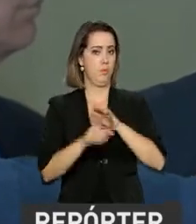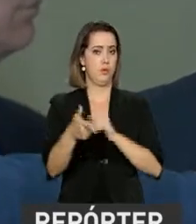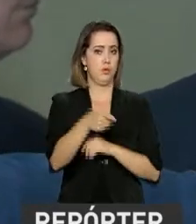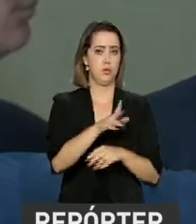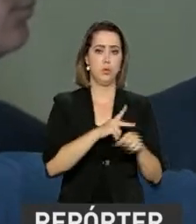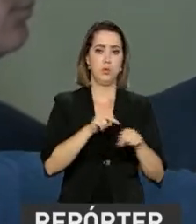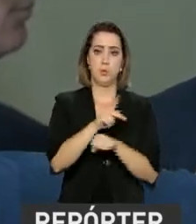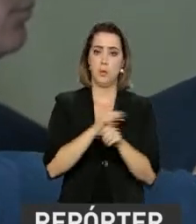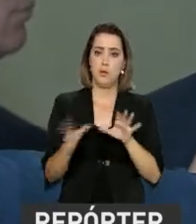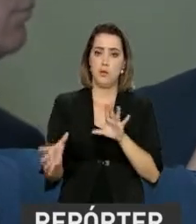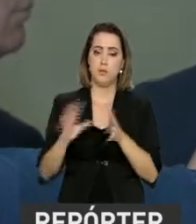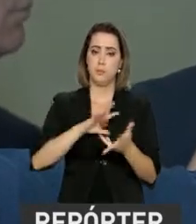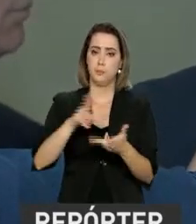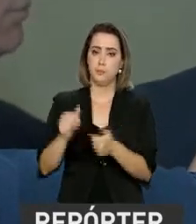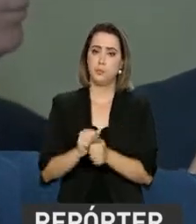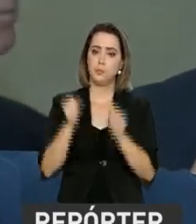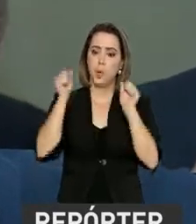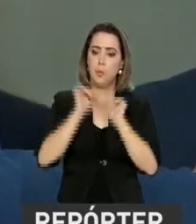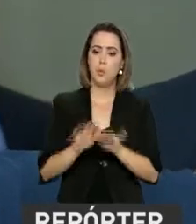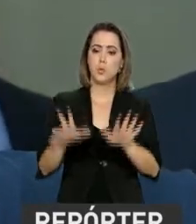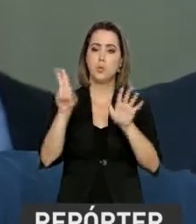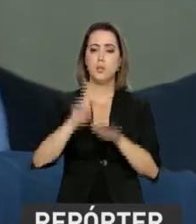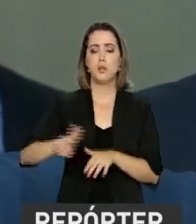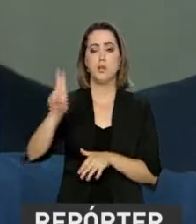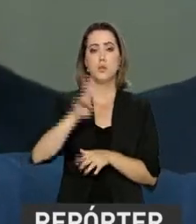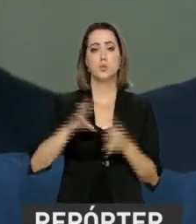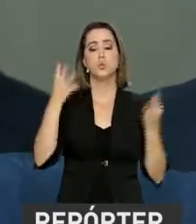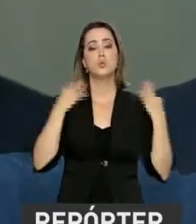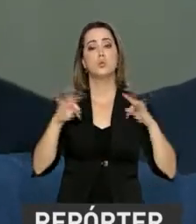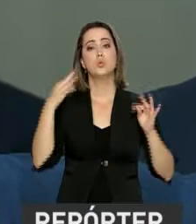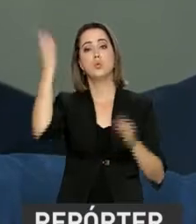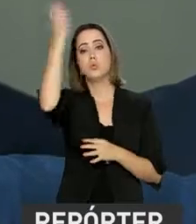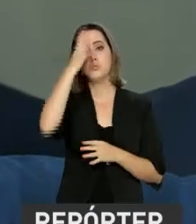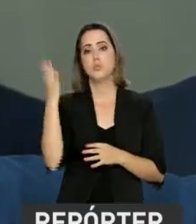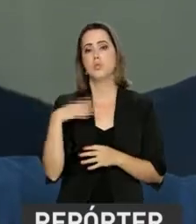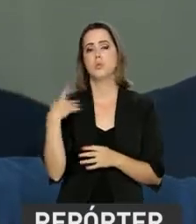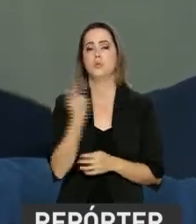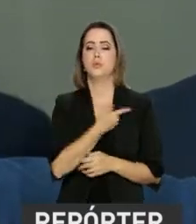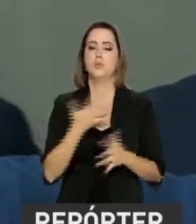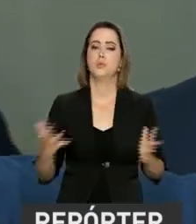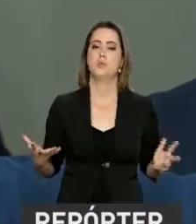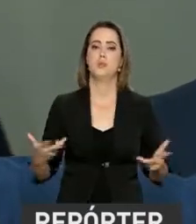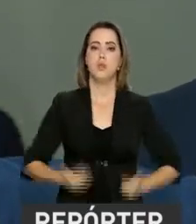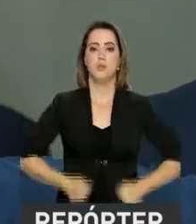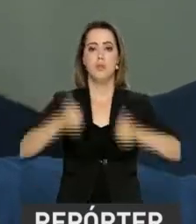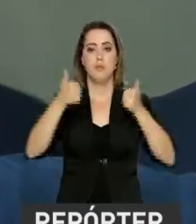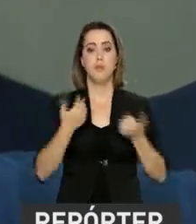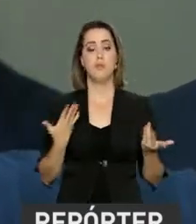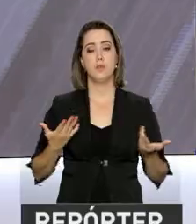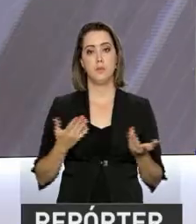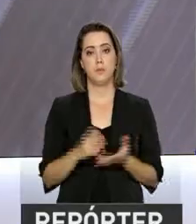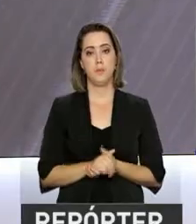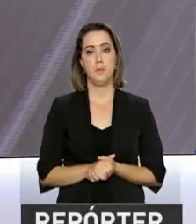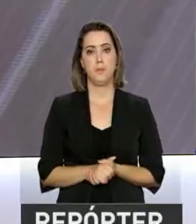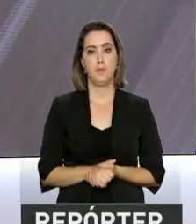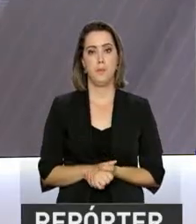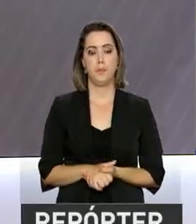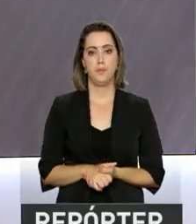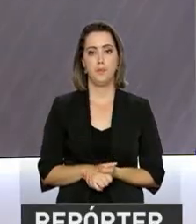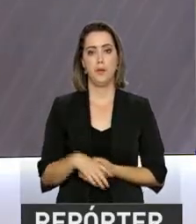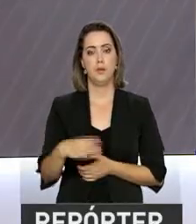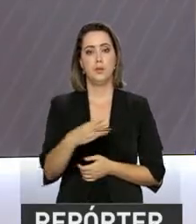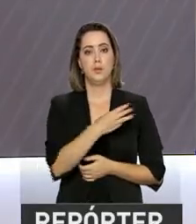possamos, trabalhando junto, multiplicar o uso desse recurso para sermos mais eficientes na competição internacional.